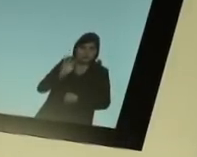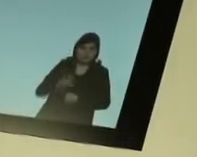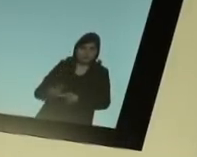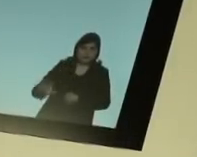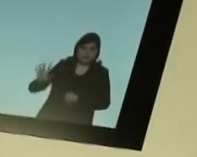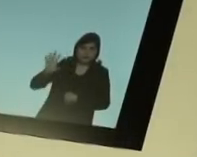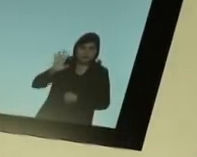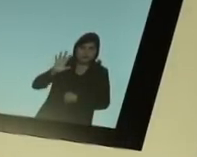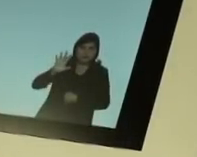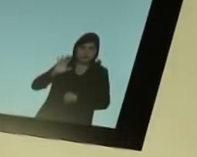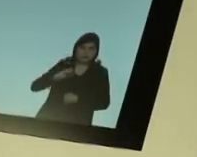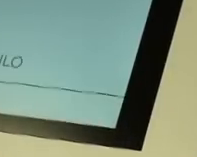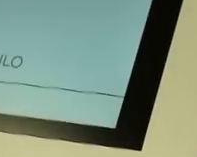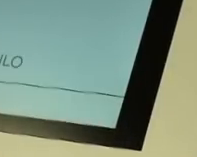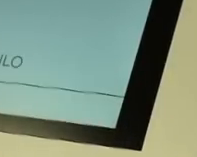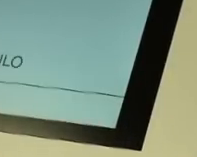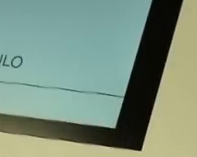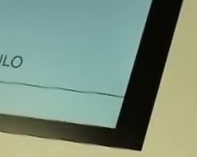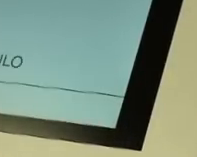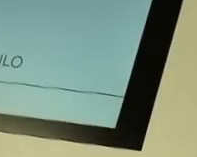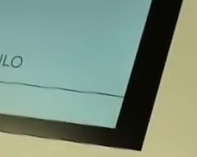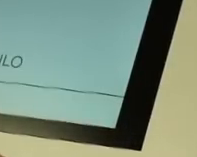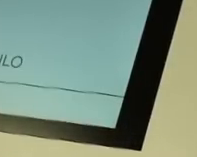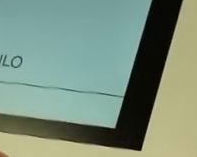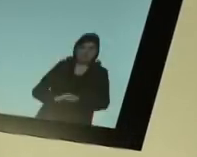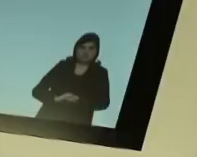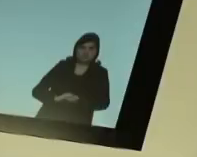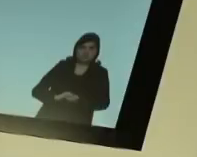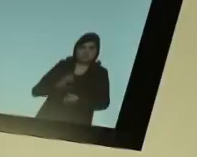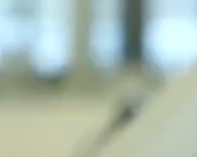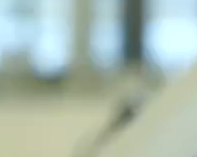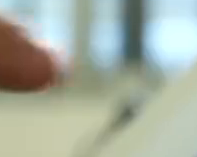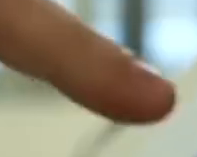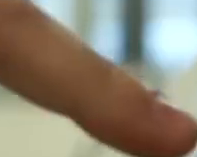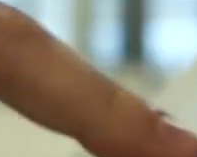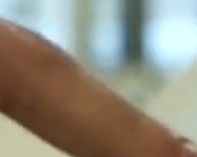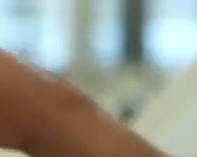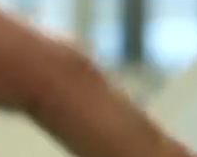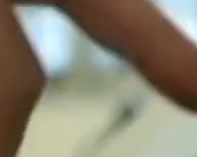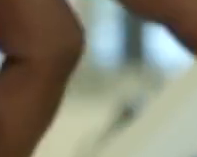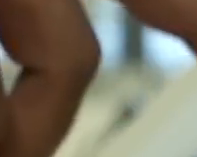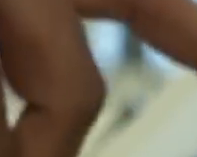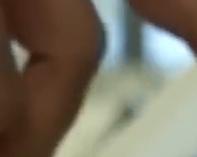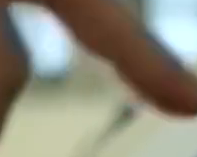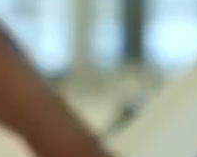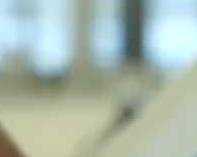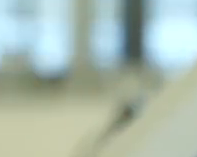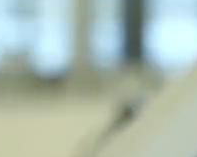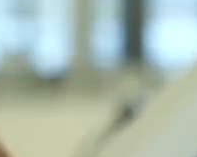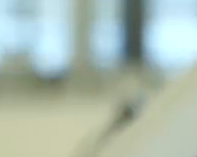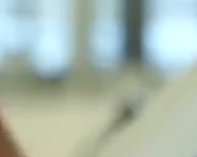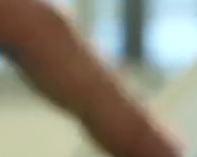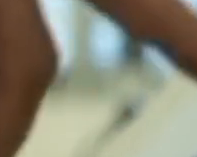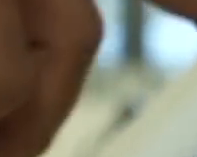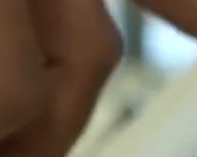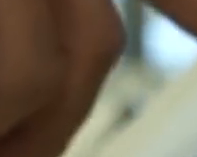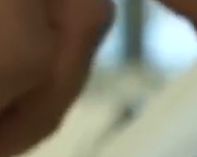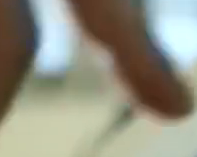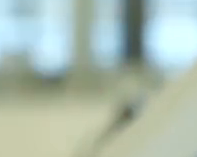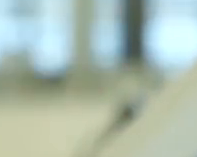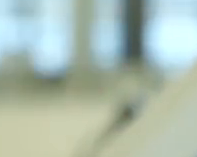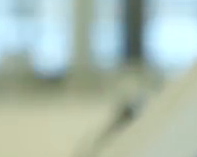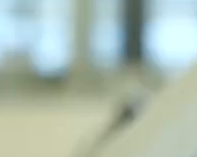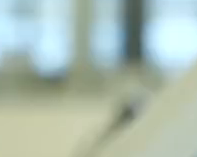produzir nenhum ato de propaganda. A imprensa normalmente cobre, filma o candidato que faz um sinal de ok,